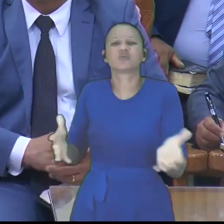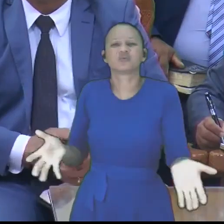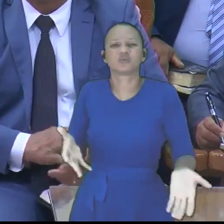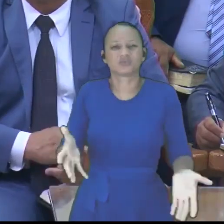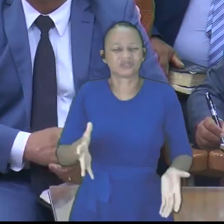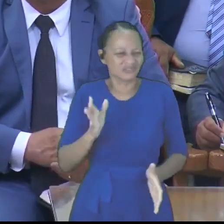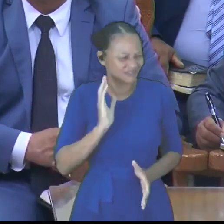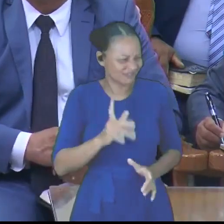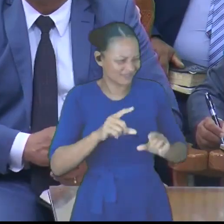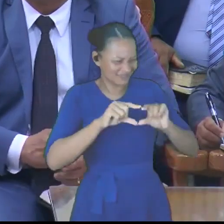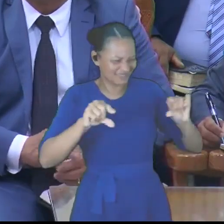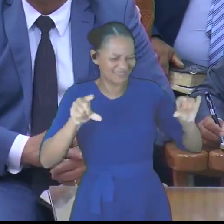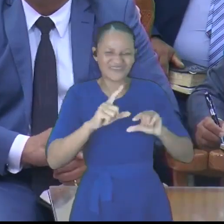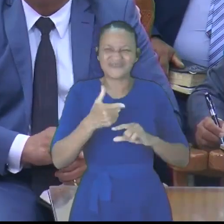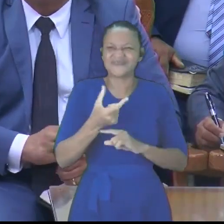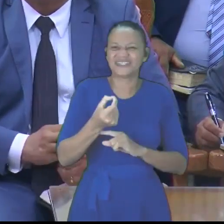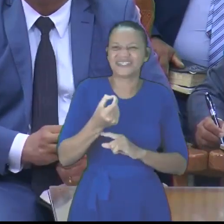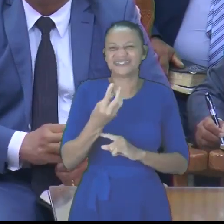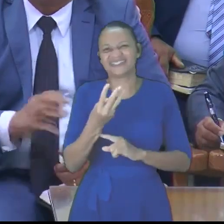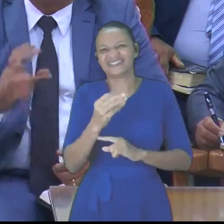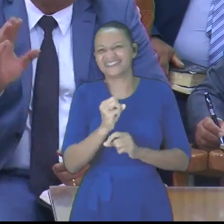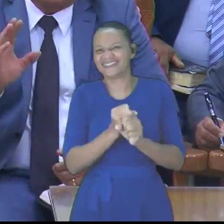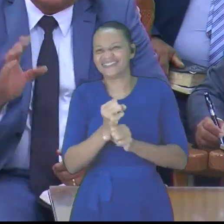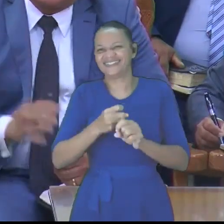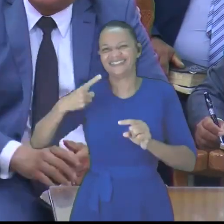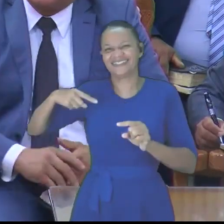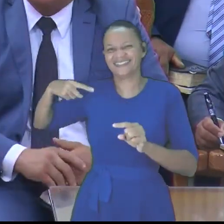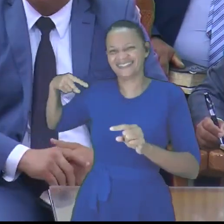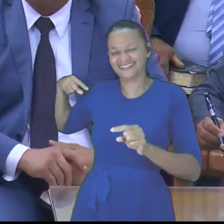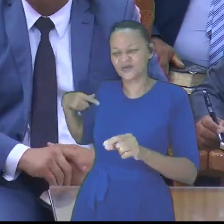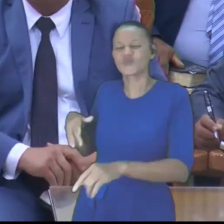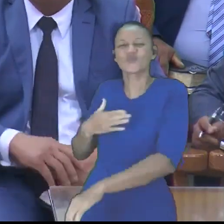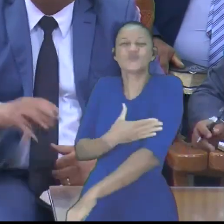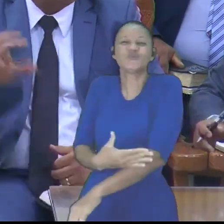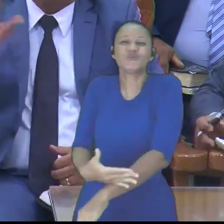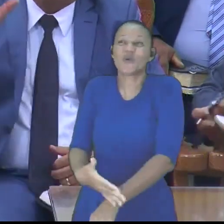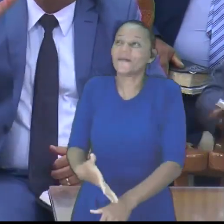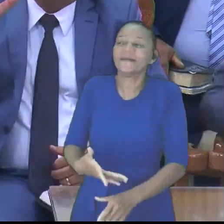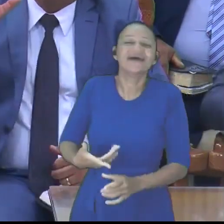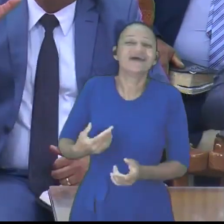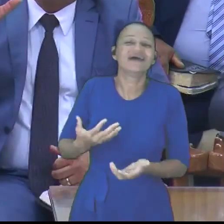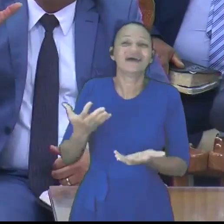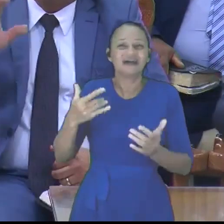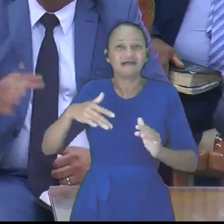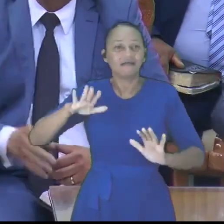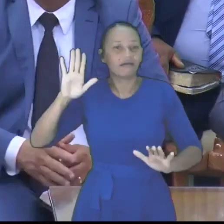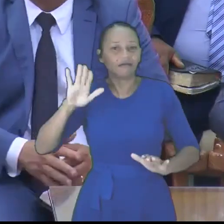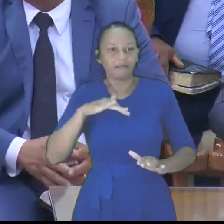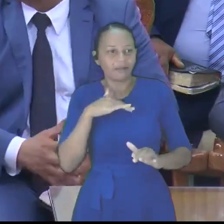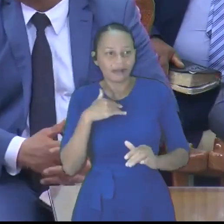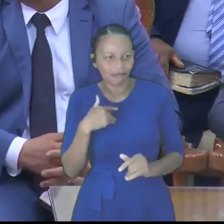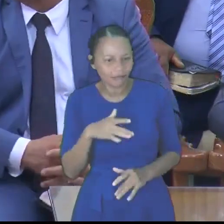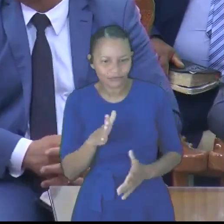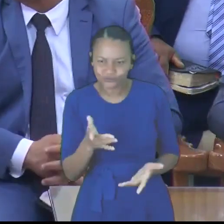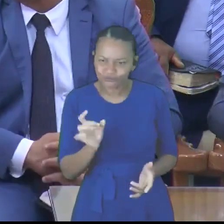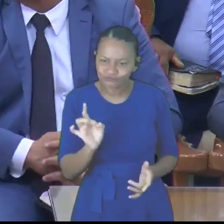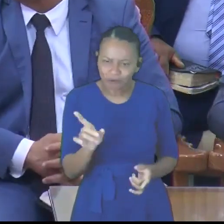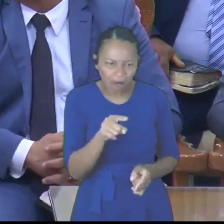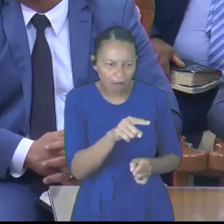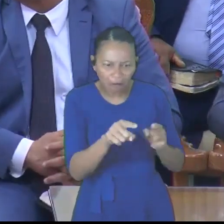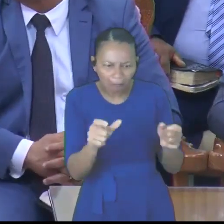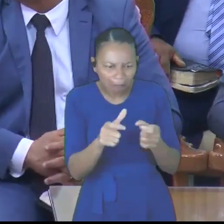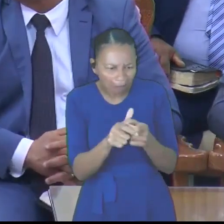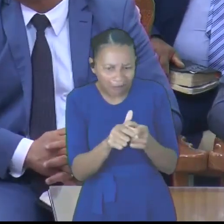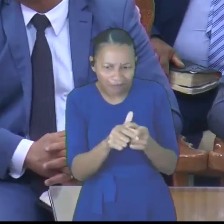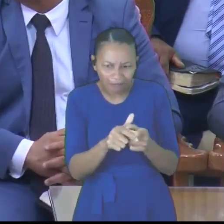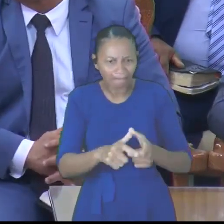ouviu essa expressão há 20, 30 anos? Quem ouviu essa expressão? Levanta a mão quem já viu. O resto já morreu todo mundo, só ficou a gente,